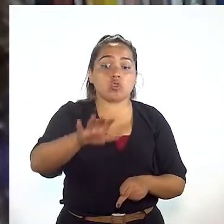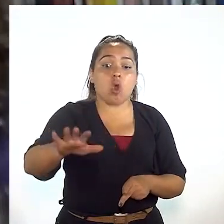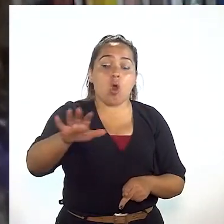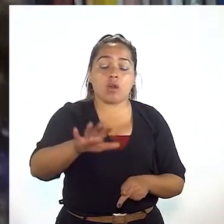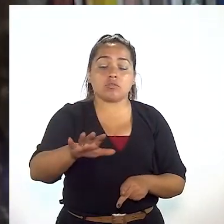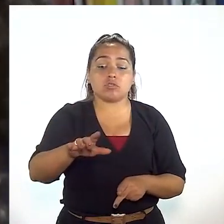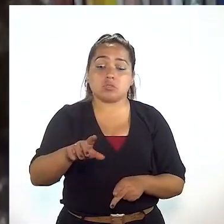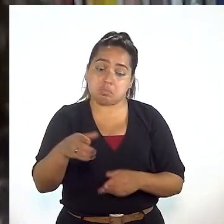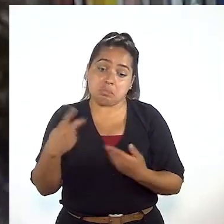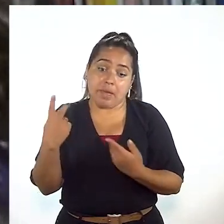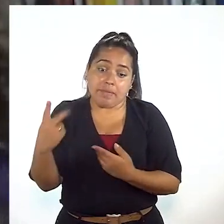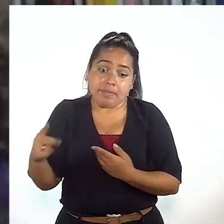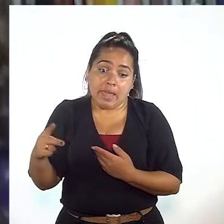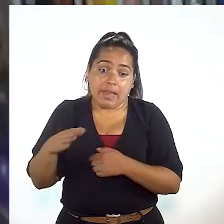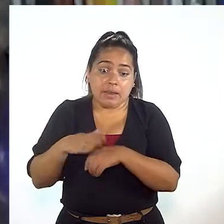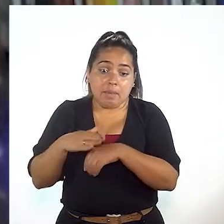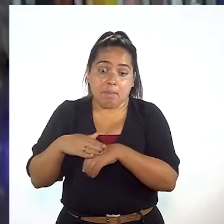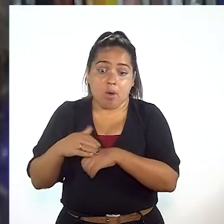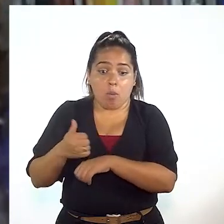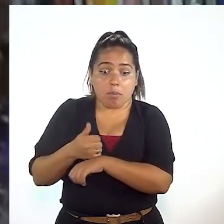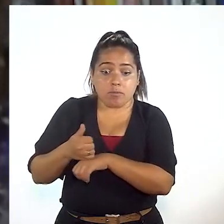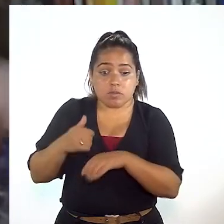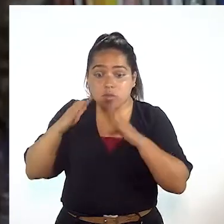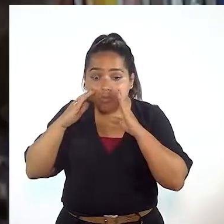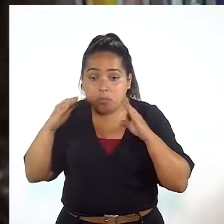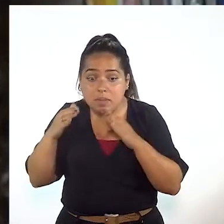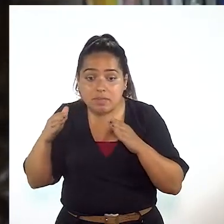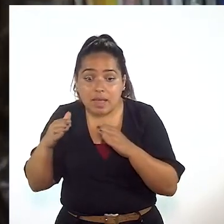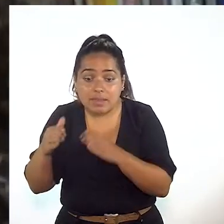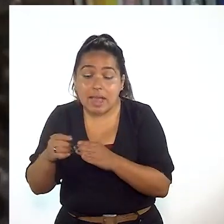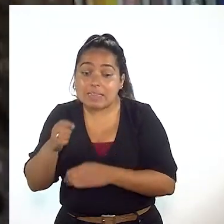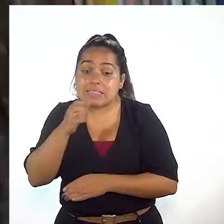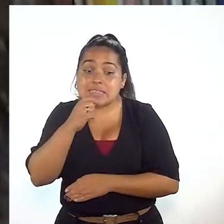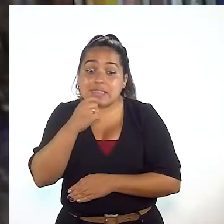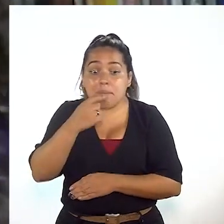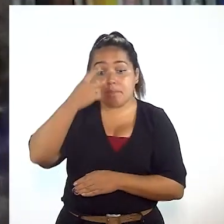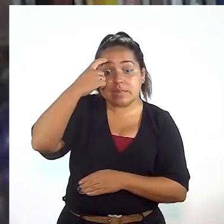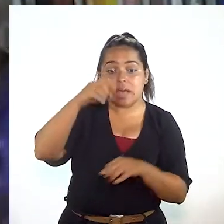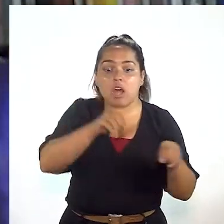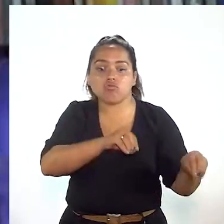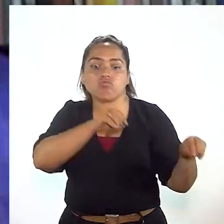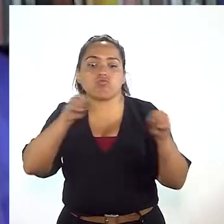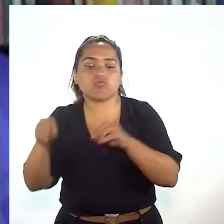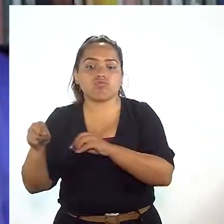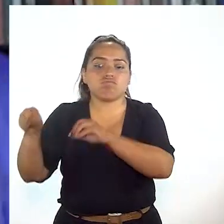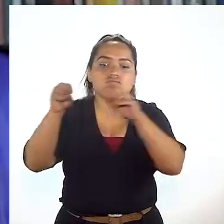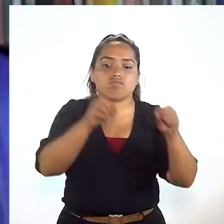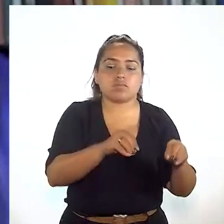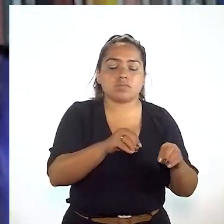Zona Norte nas suas especialidades, sem precisar forçar esse deslocamento. Isso vale também